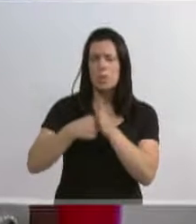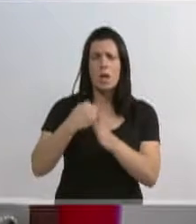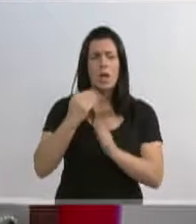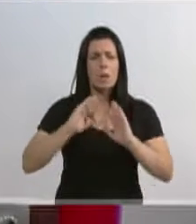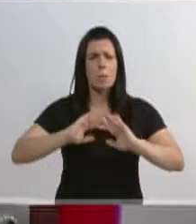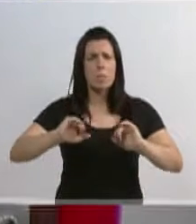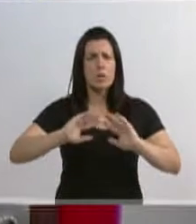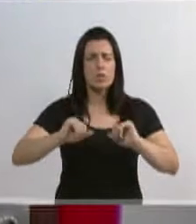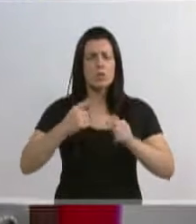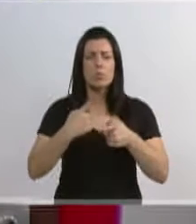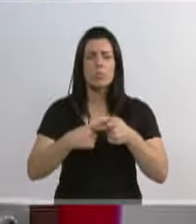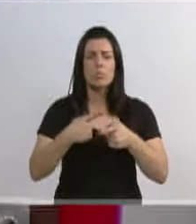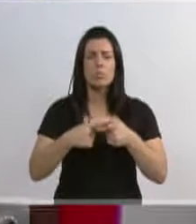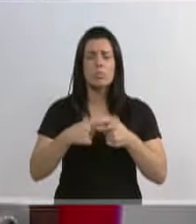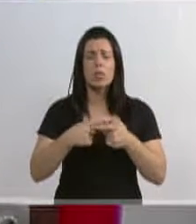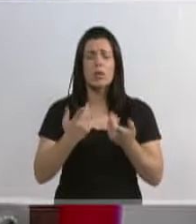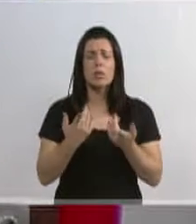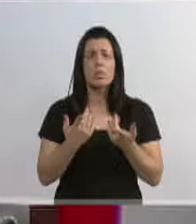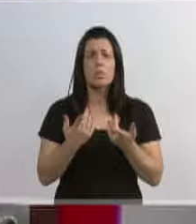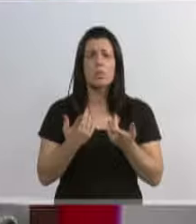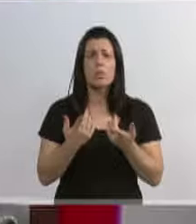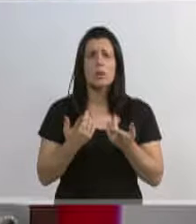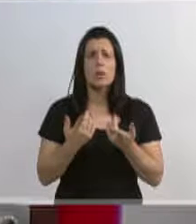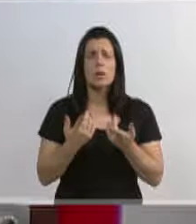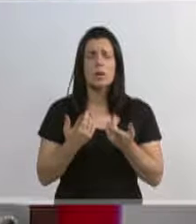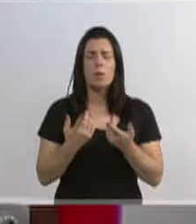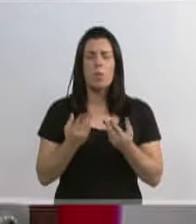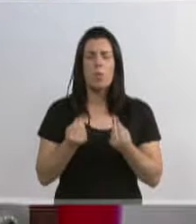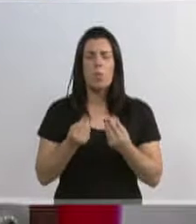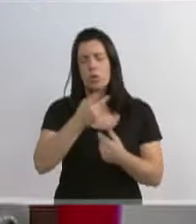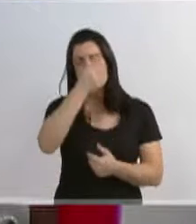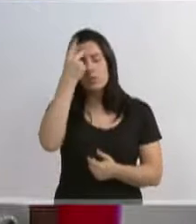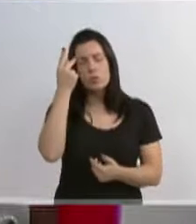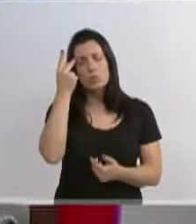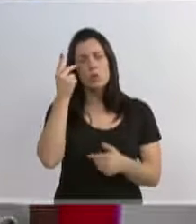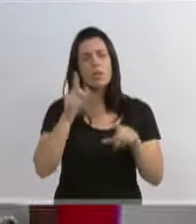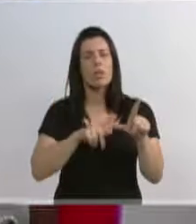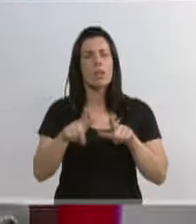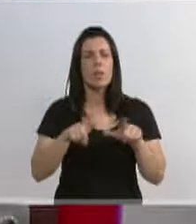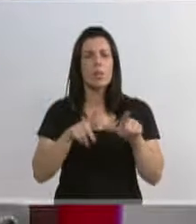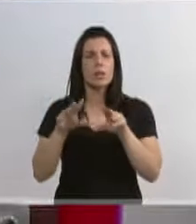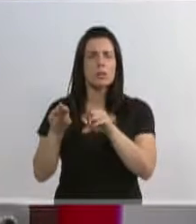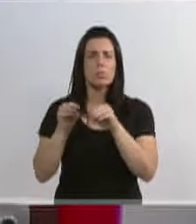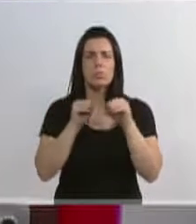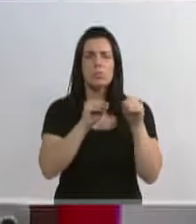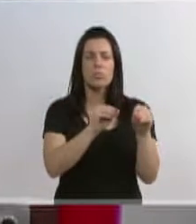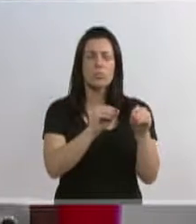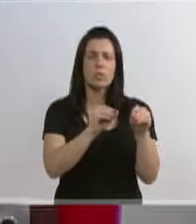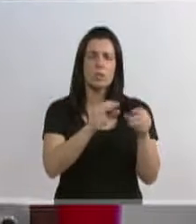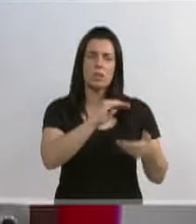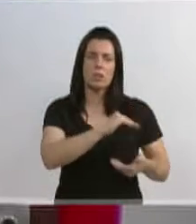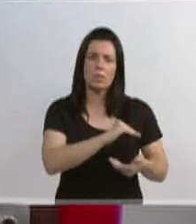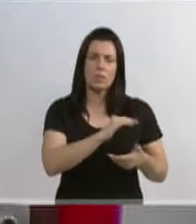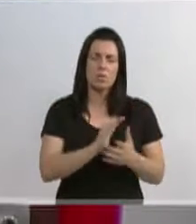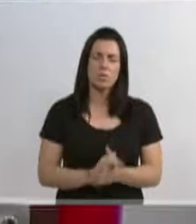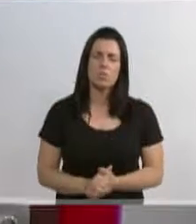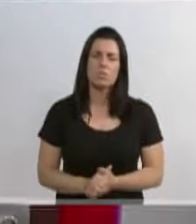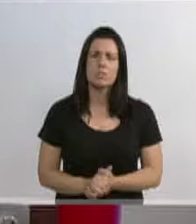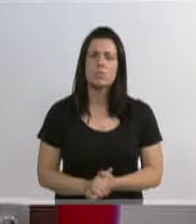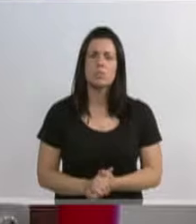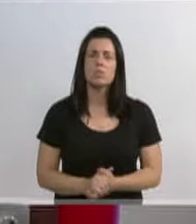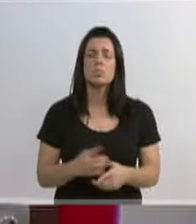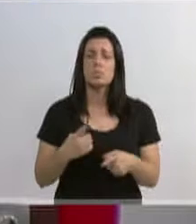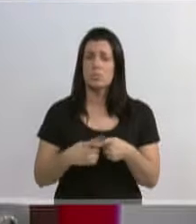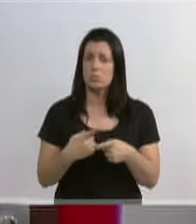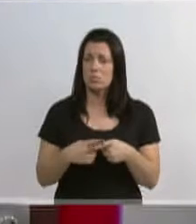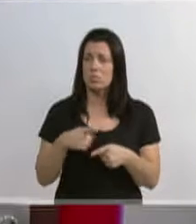pedir para que buscássemos também saber esta informação. Vieram procurar também este vereador para que buscasse essas informações, porque eles